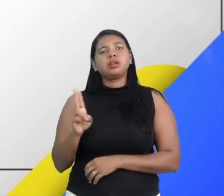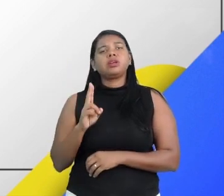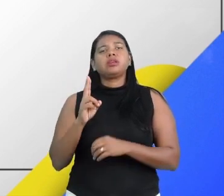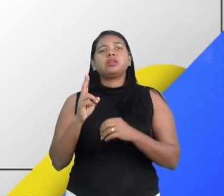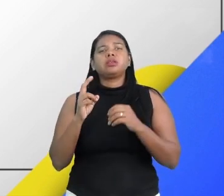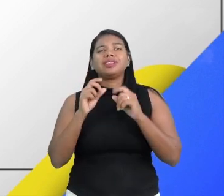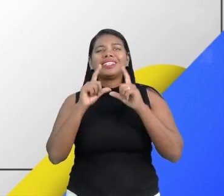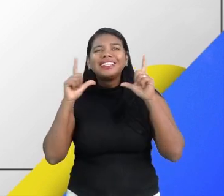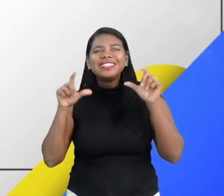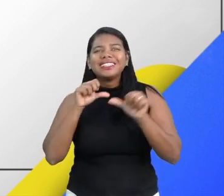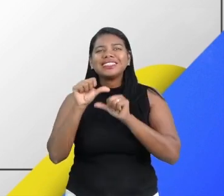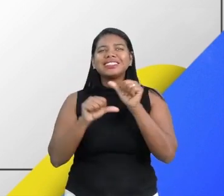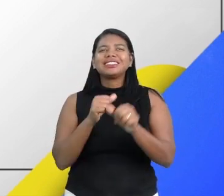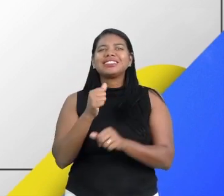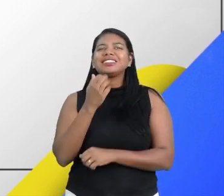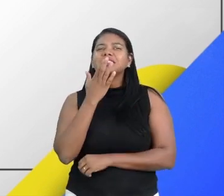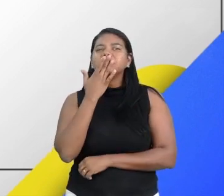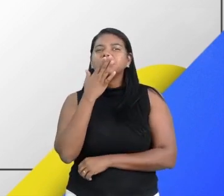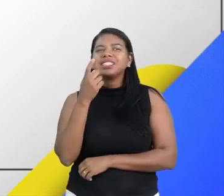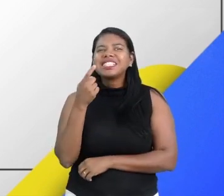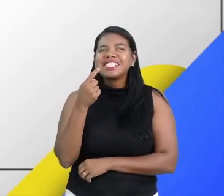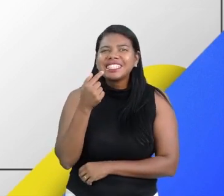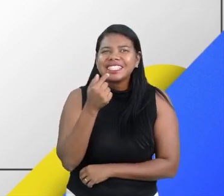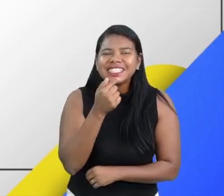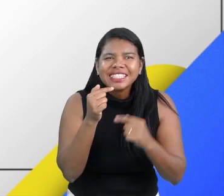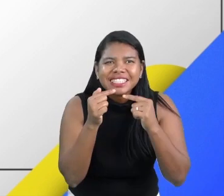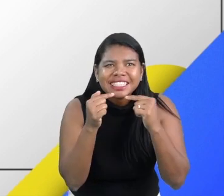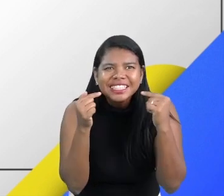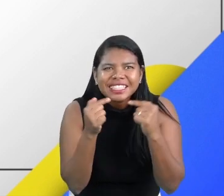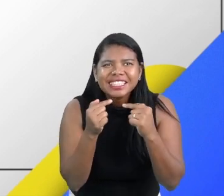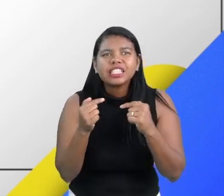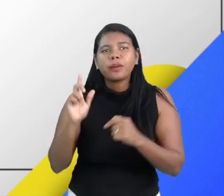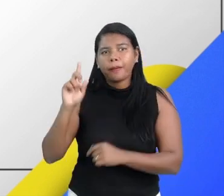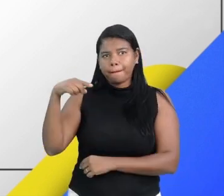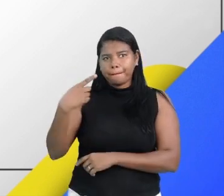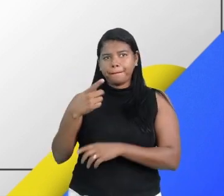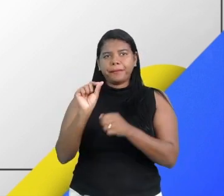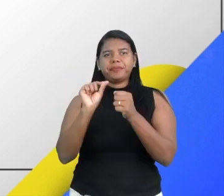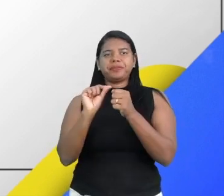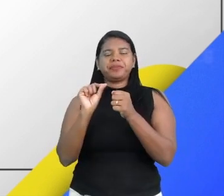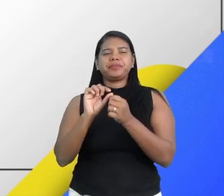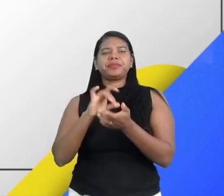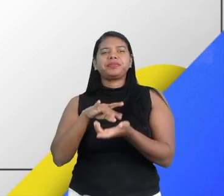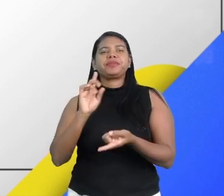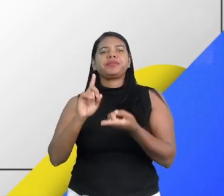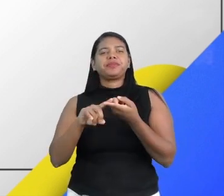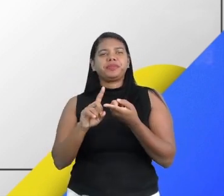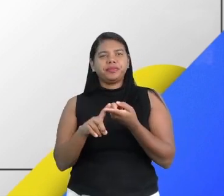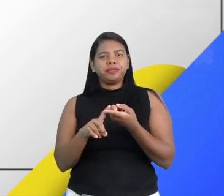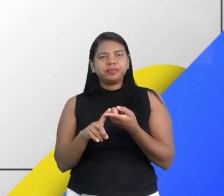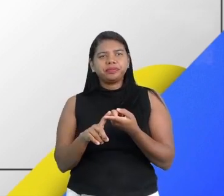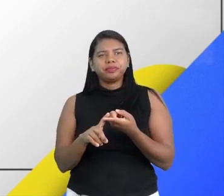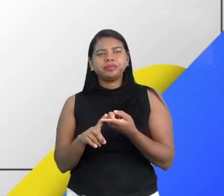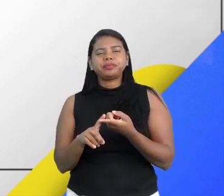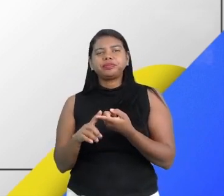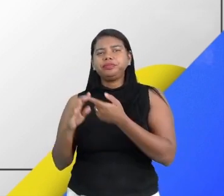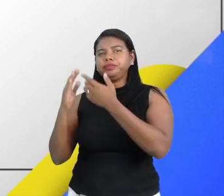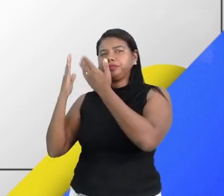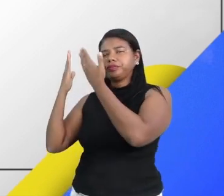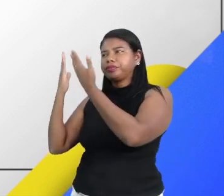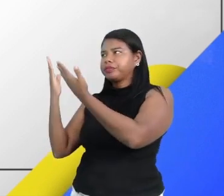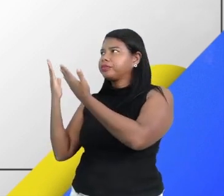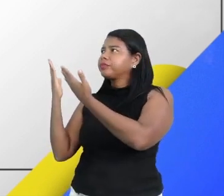a ferramenta elíptica de seleção. E depois que a gente fizer o uso da ferramenta elíptica, por quê? Porque